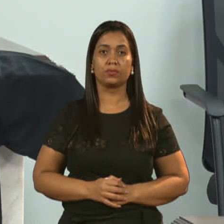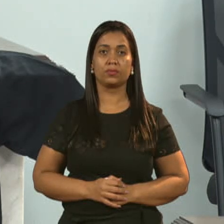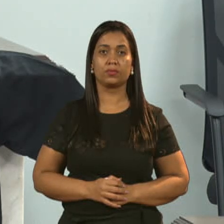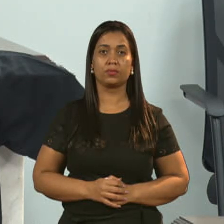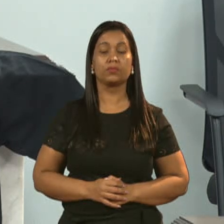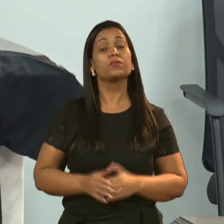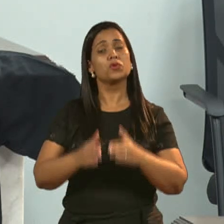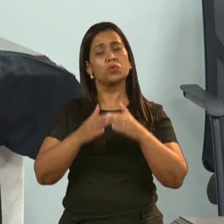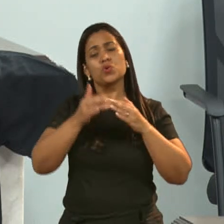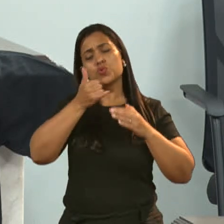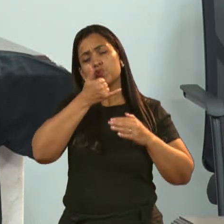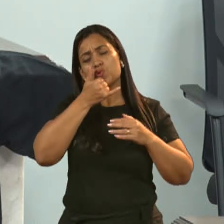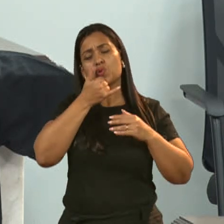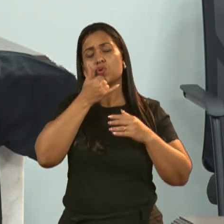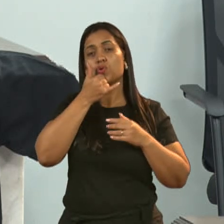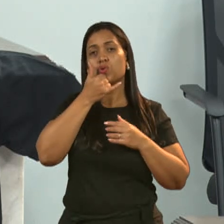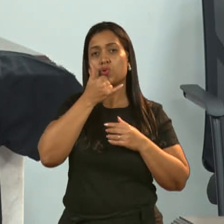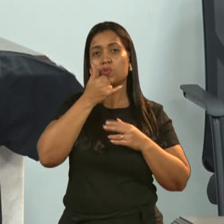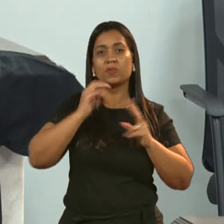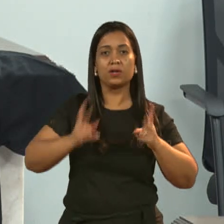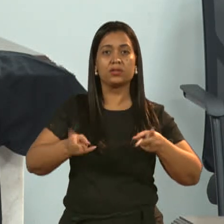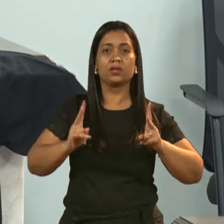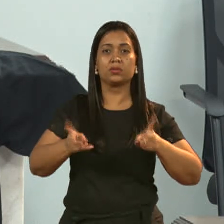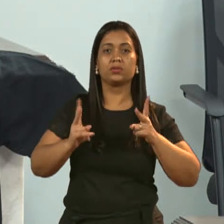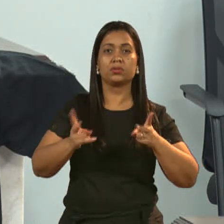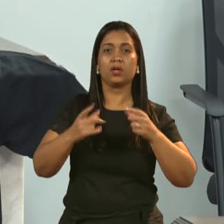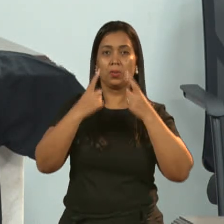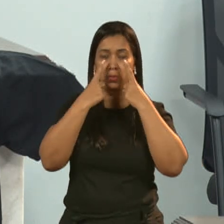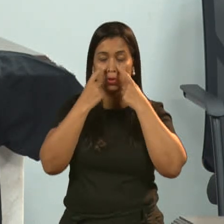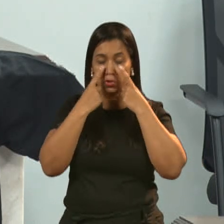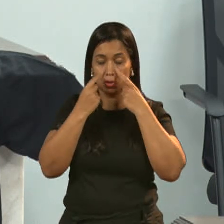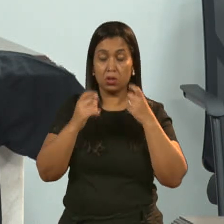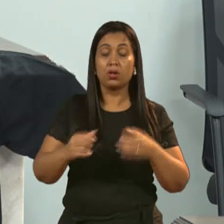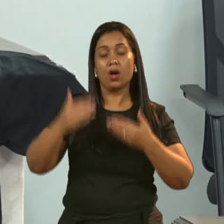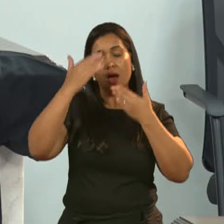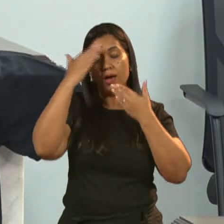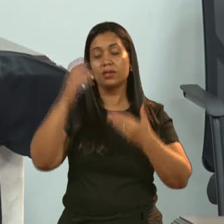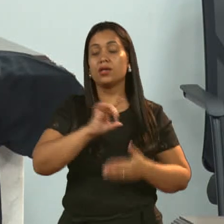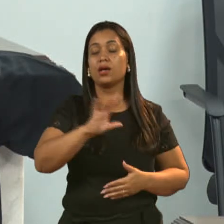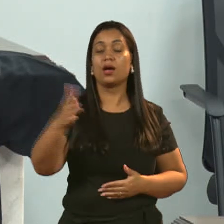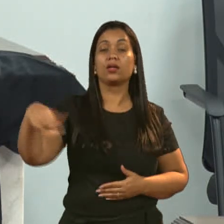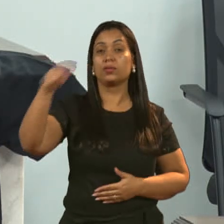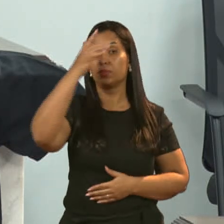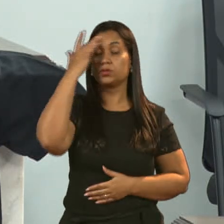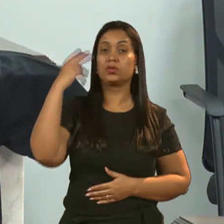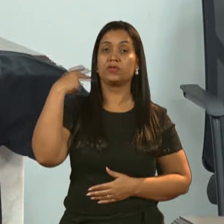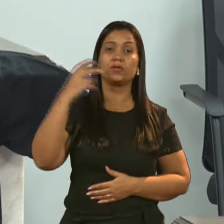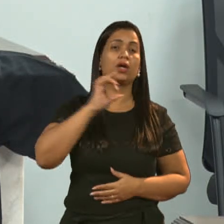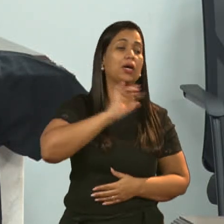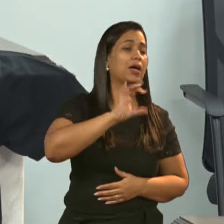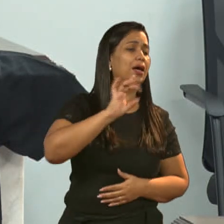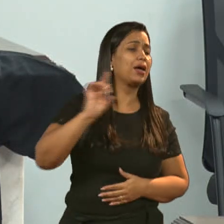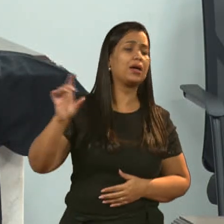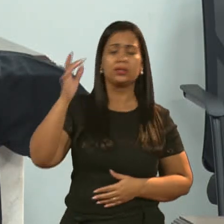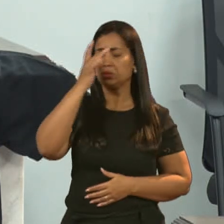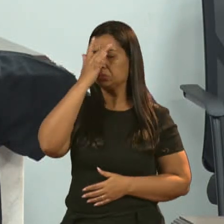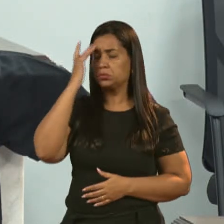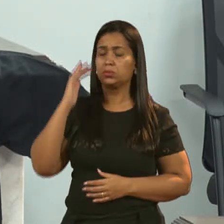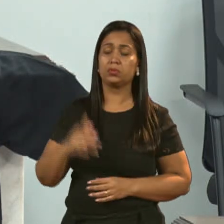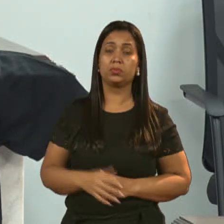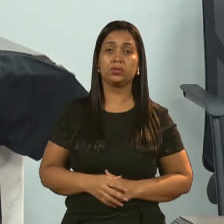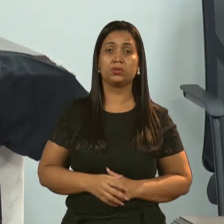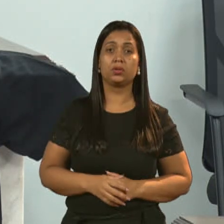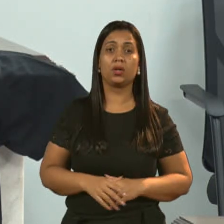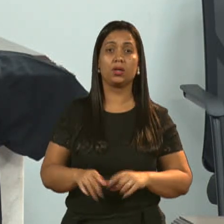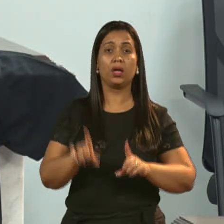Peço desculpa pelas emoções, mas toda vez é assim. Eu quero agradecer cada vereador, a cada um dessa casa, a